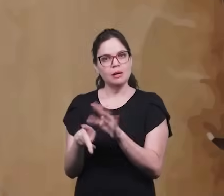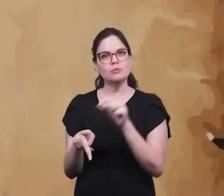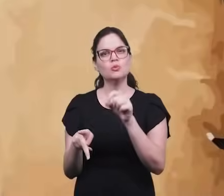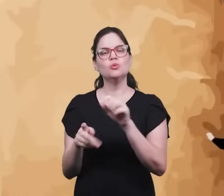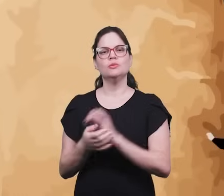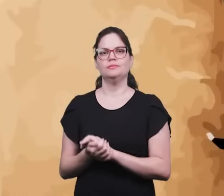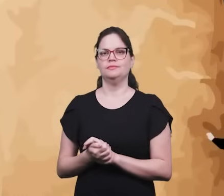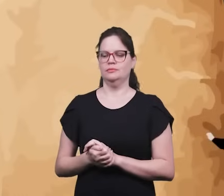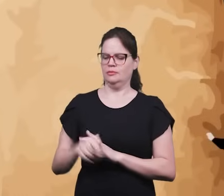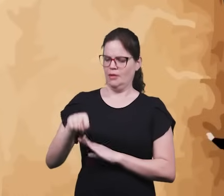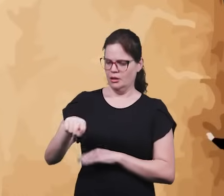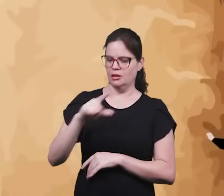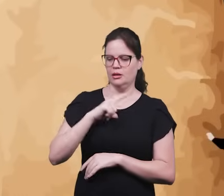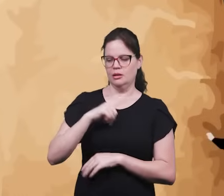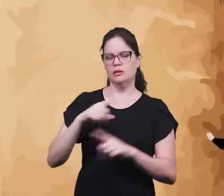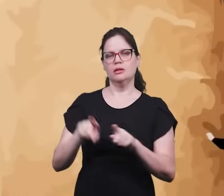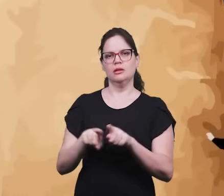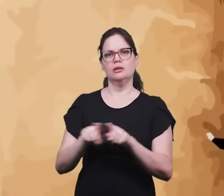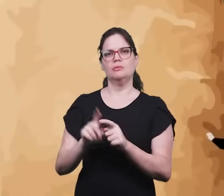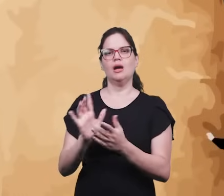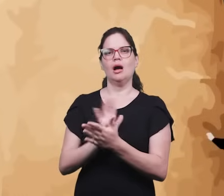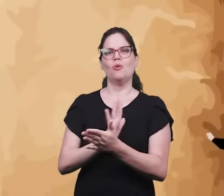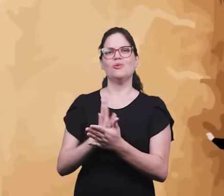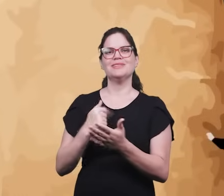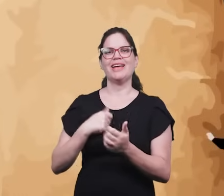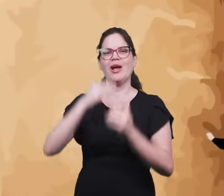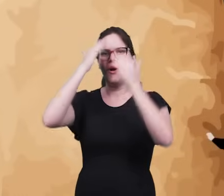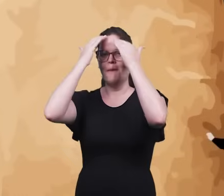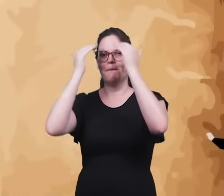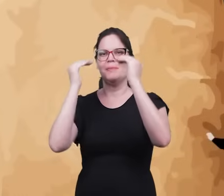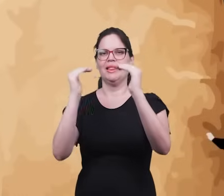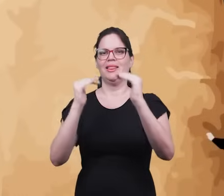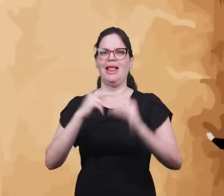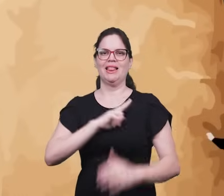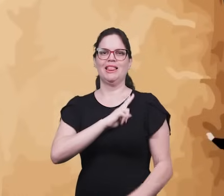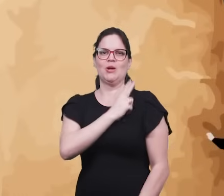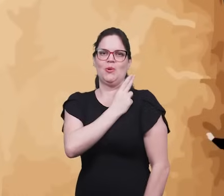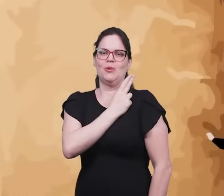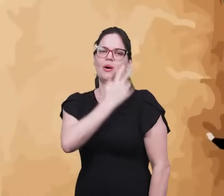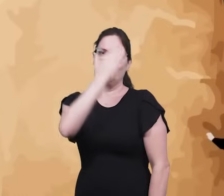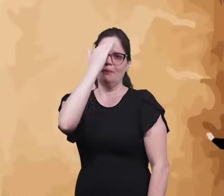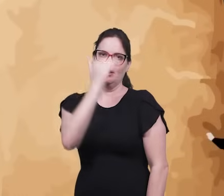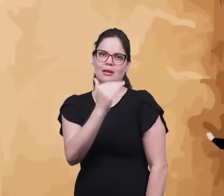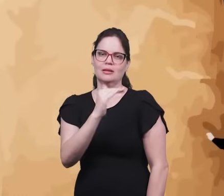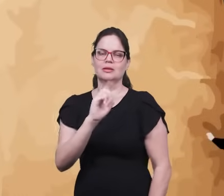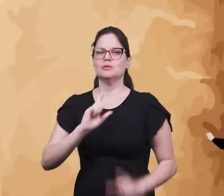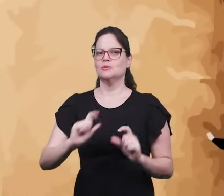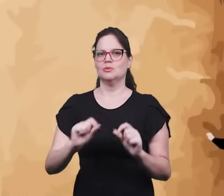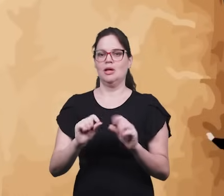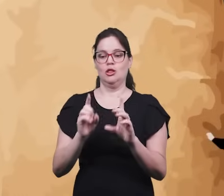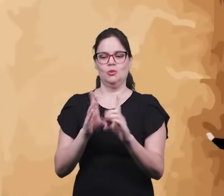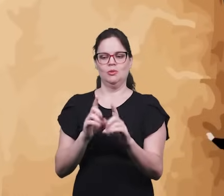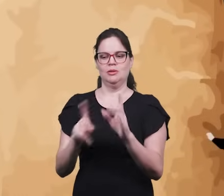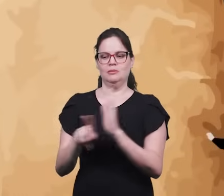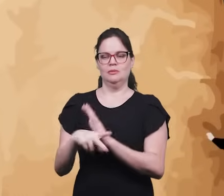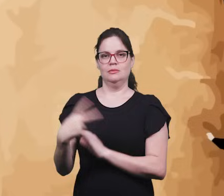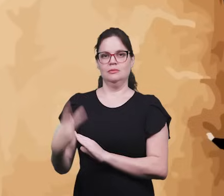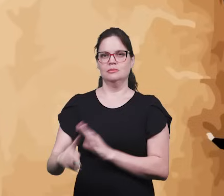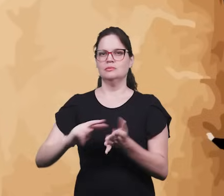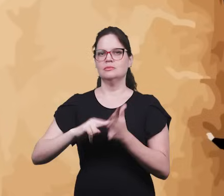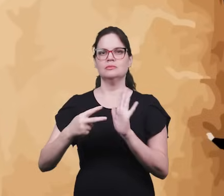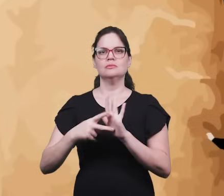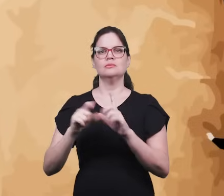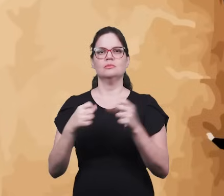assim tens também aqueles que seguem a doutrina dos Nicolaítas. E o que era isso? Era o estabelecimento de um